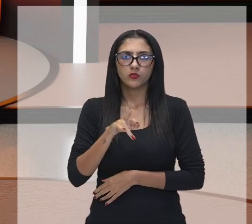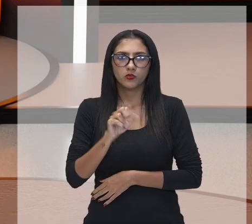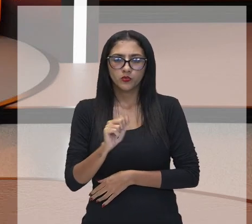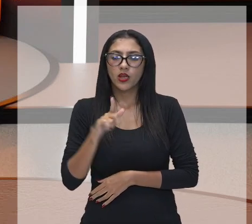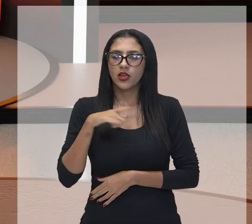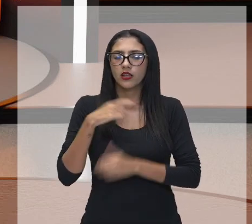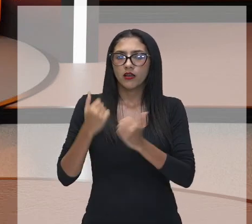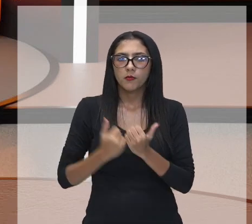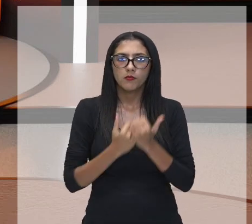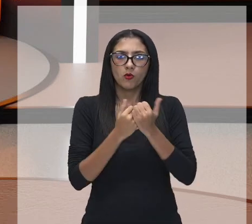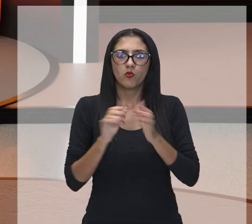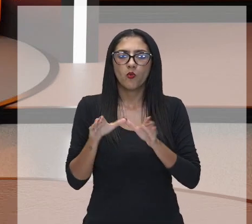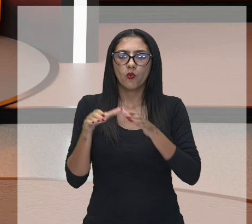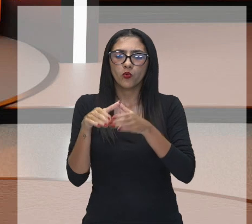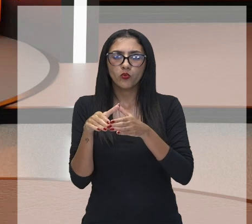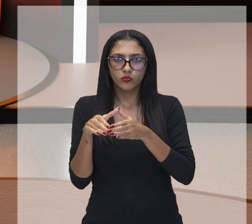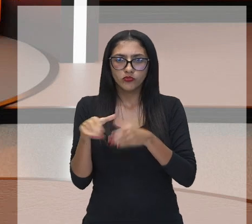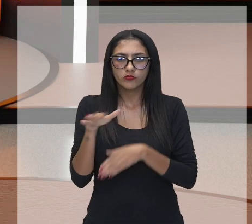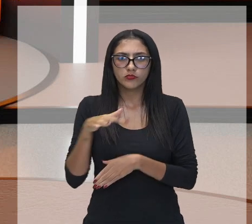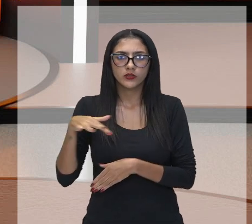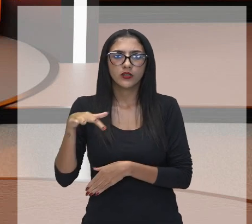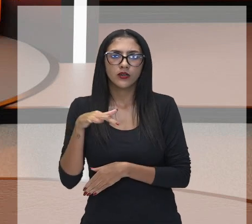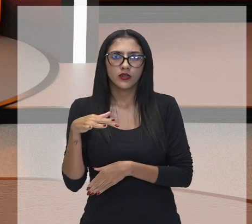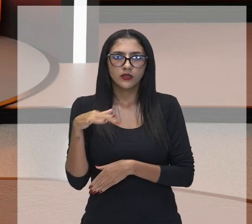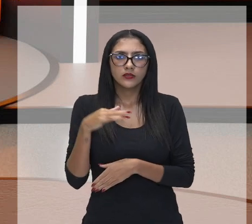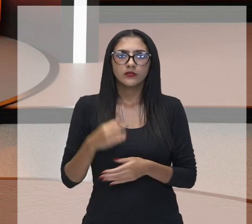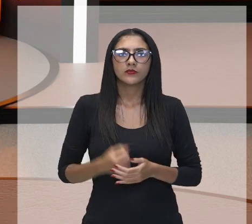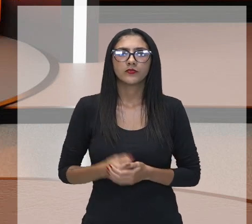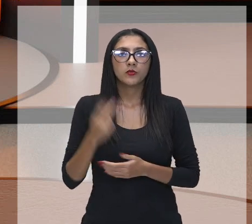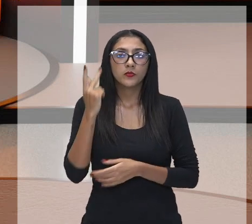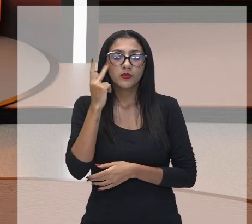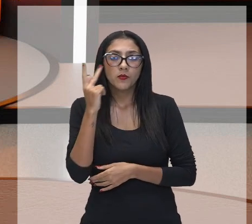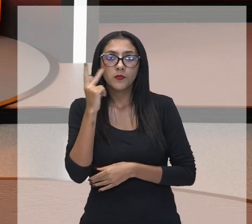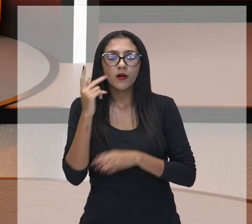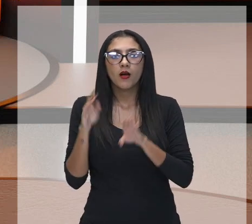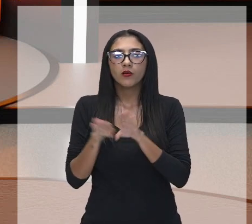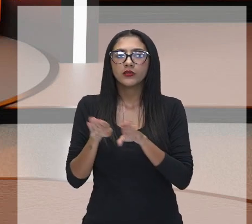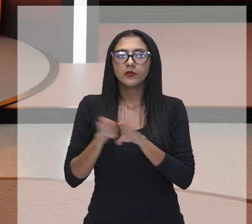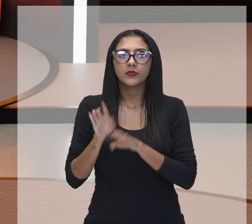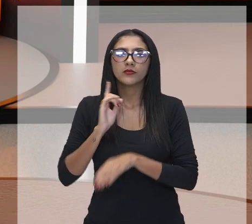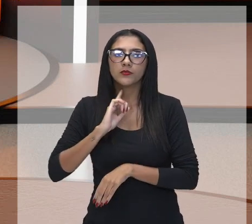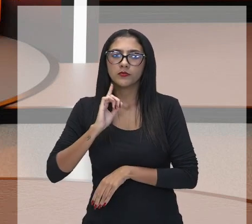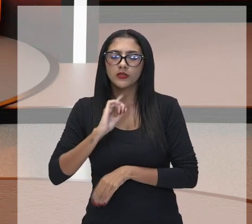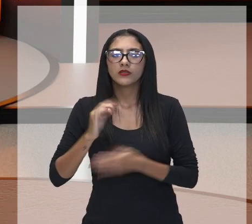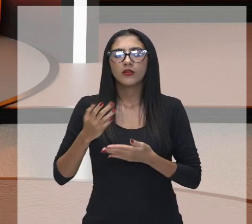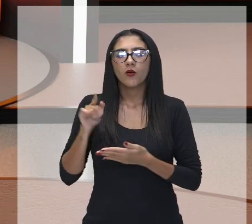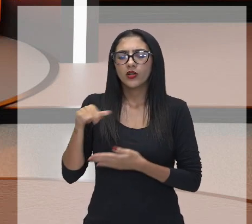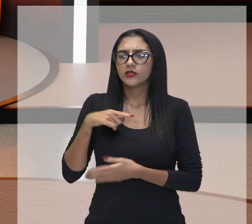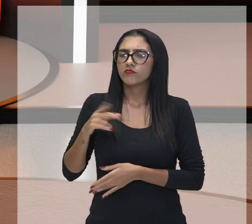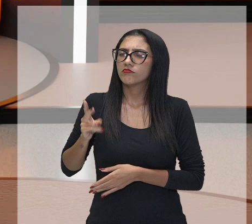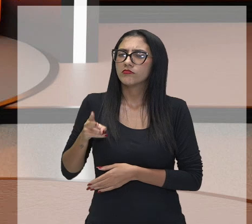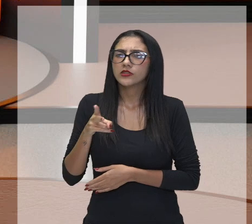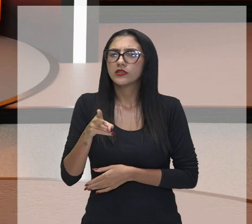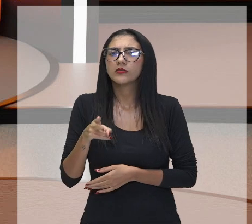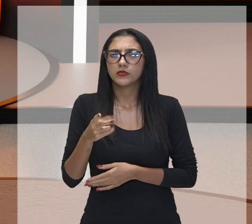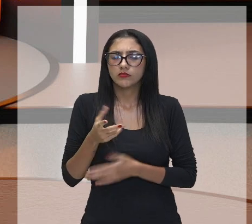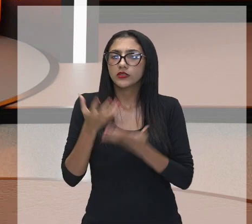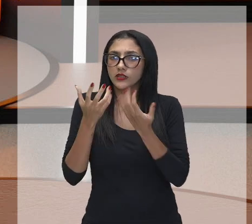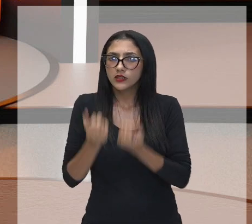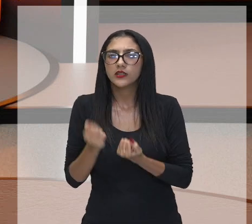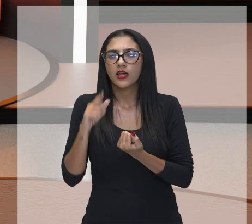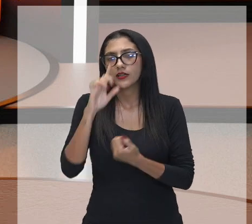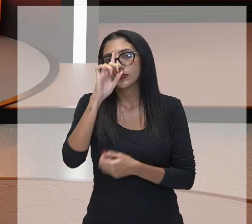oligarquias paulista e mineira. Então, Arthur Bernardes ele vai dar ali continuidade a essa política do café com leite.